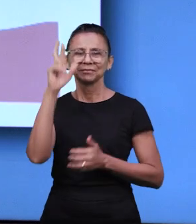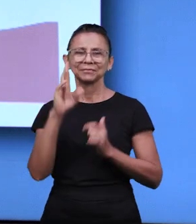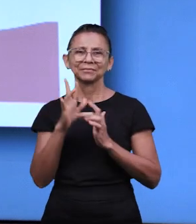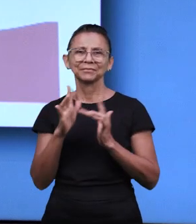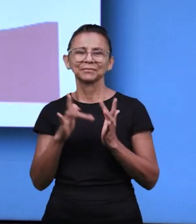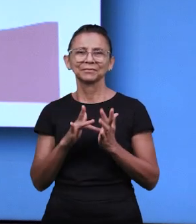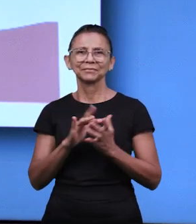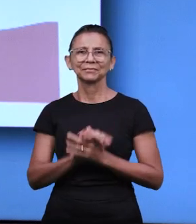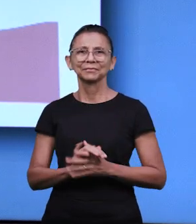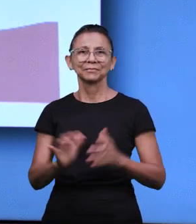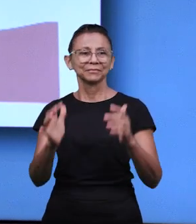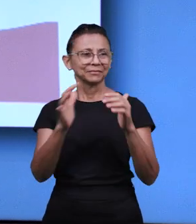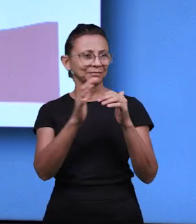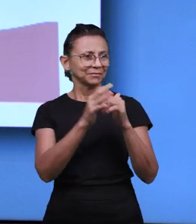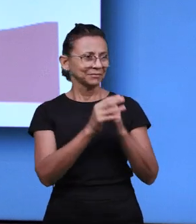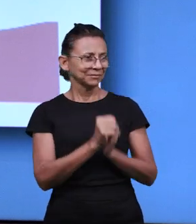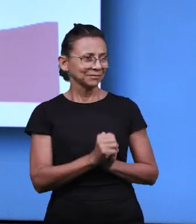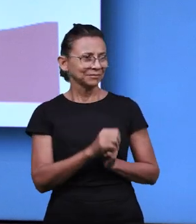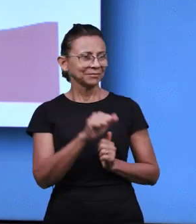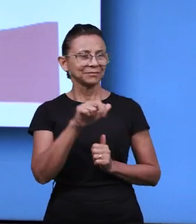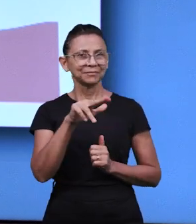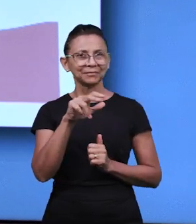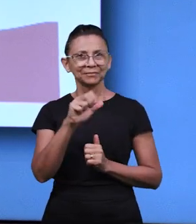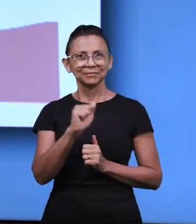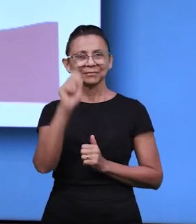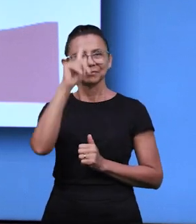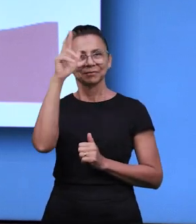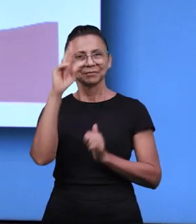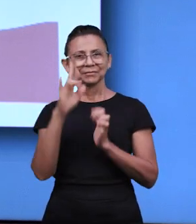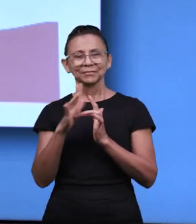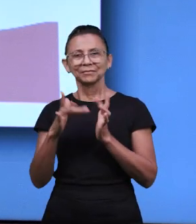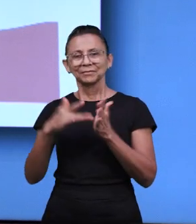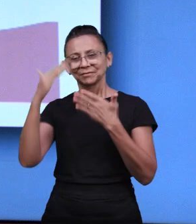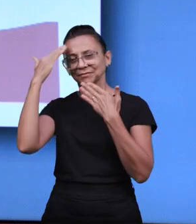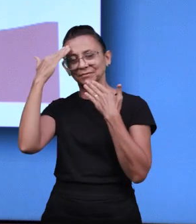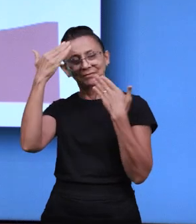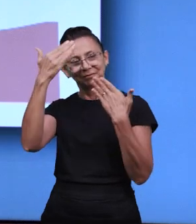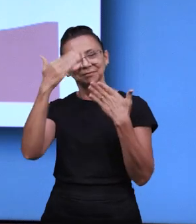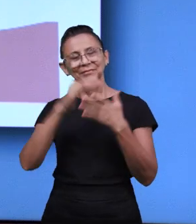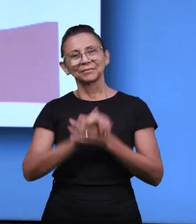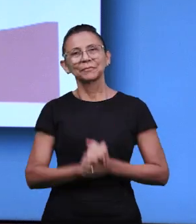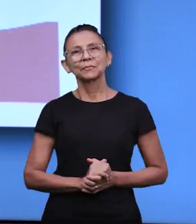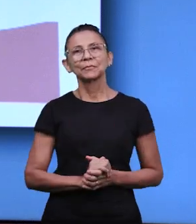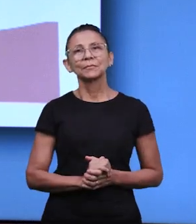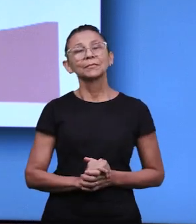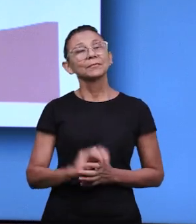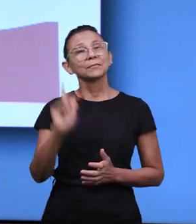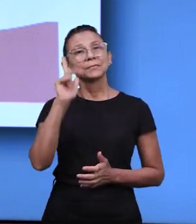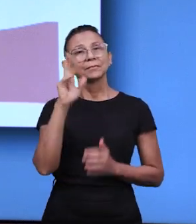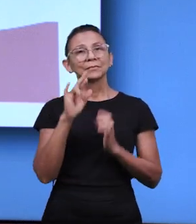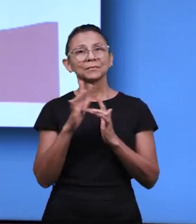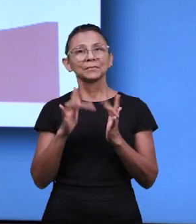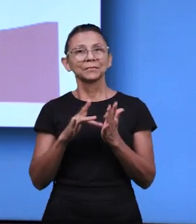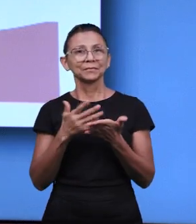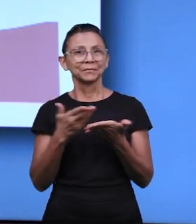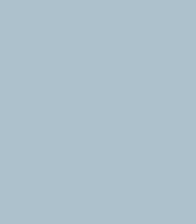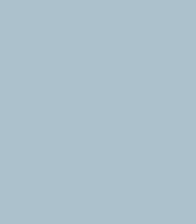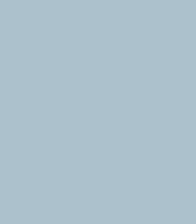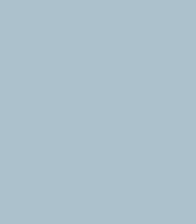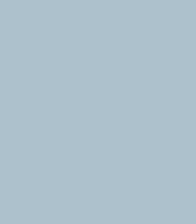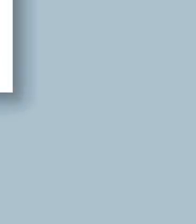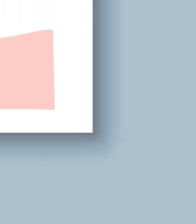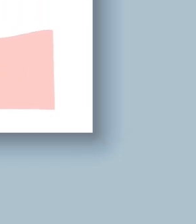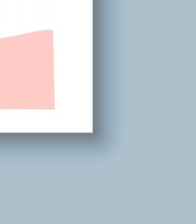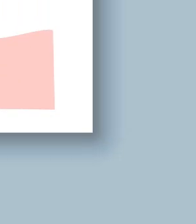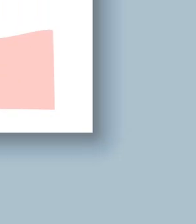A paz do Senhor Jesus a todos. Amém, Ana. A paz do Senhor. Muito obrigada pela contribuição. Irmãos, a paz do Senhor Jesus.